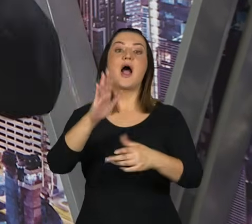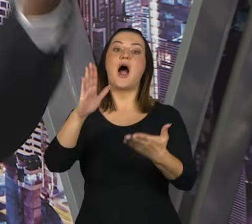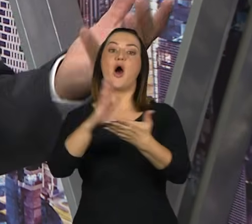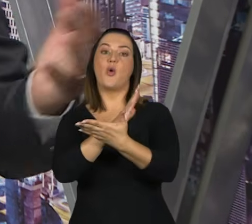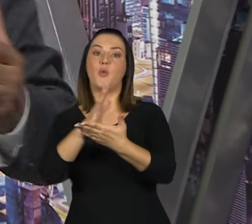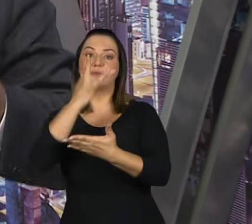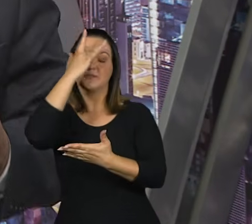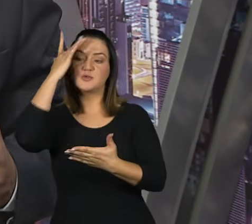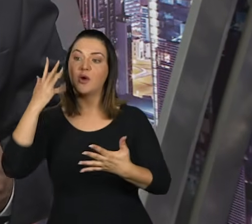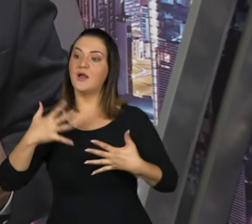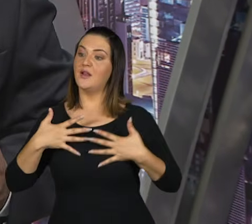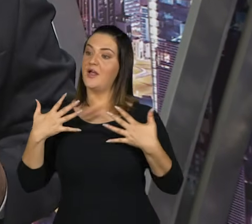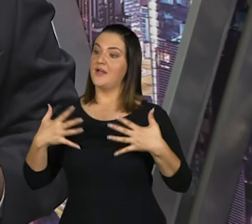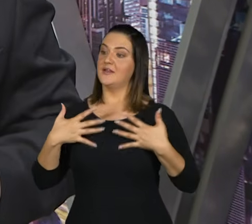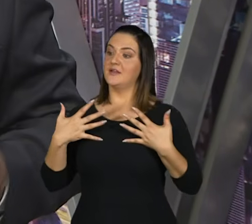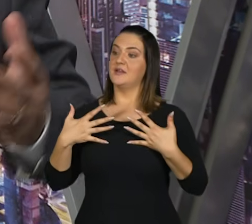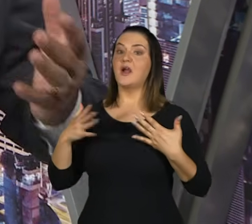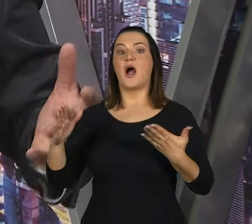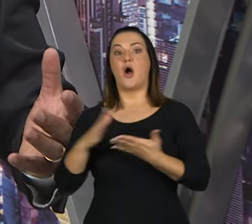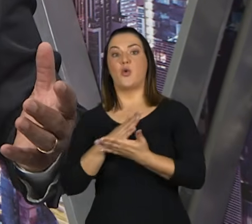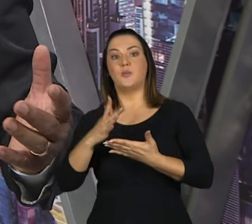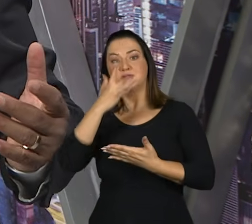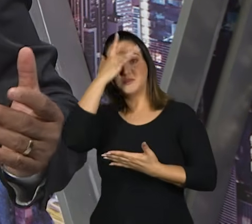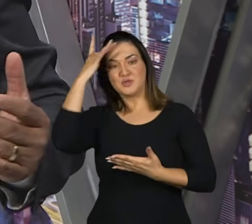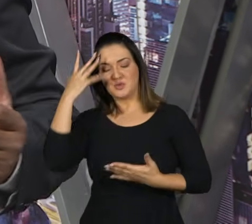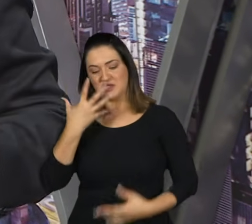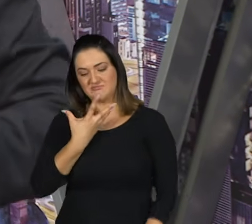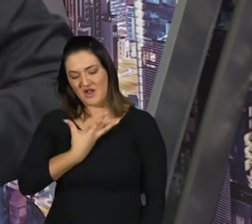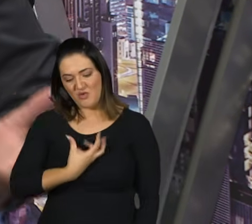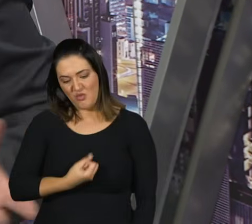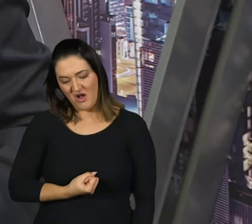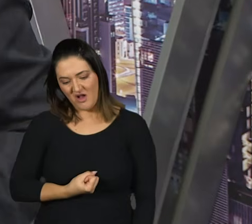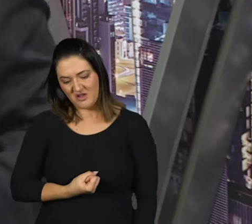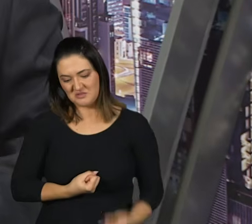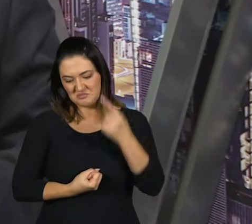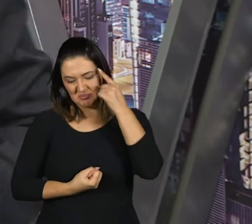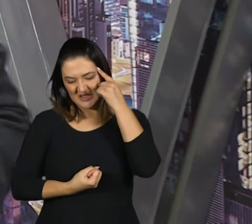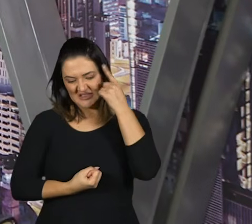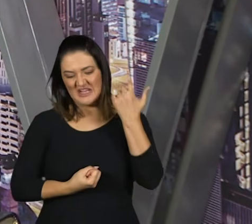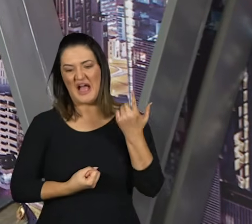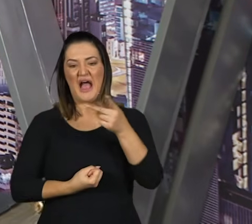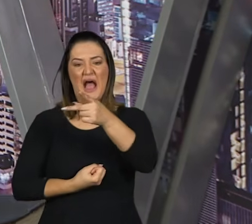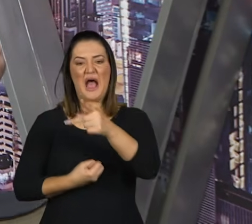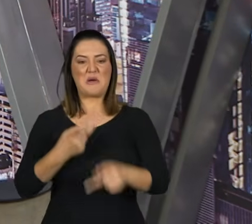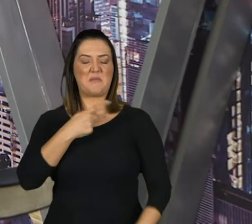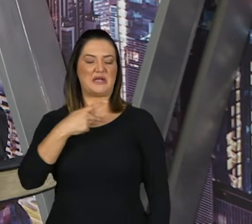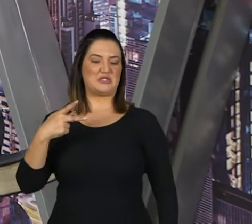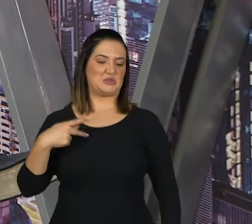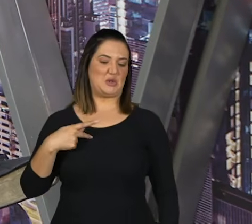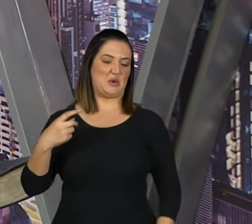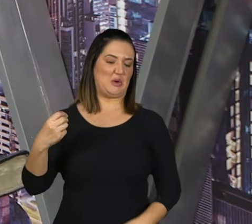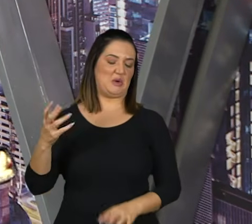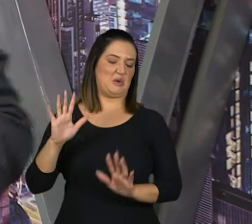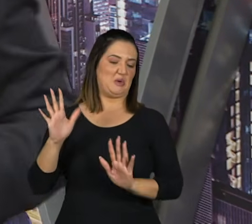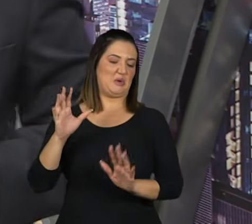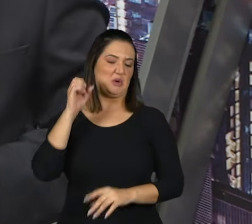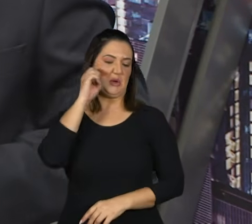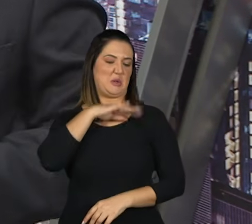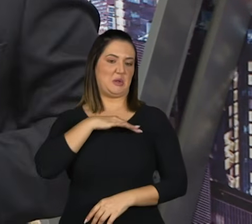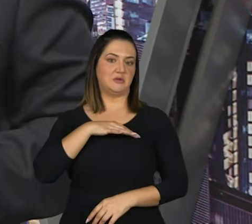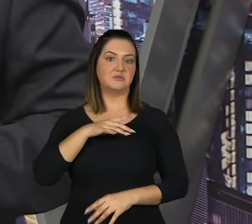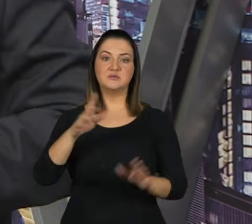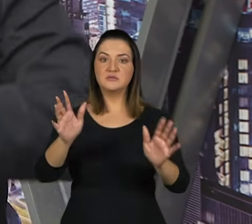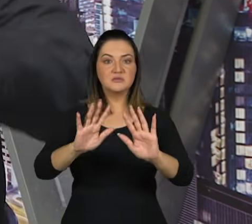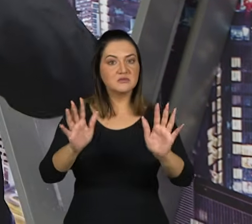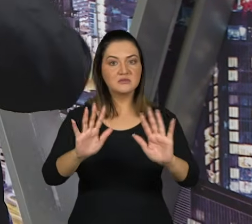se alegram ao entender esse tema, outras pessoas ficam chateadas porque acham que eu usei uma expressão que ofendeu esse, ofendeu